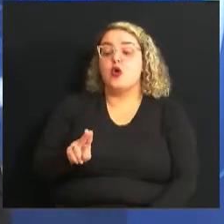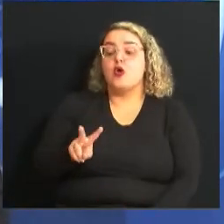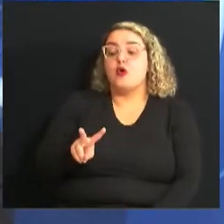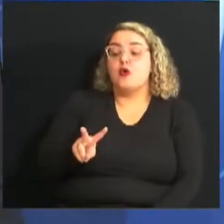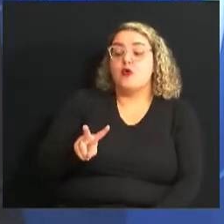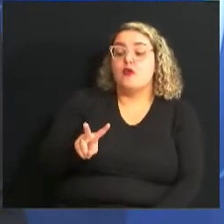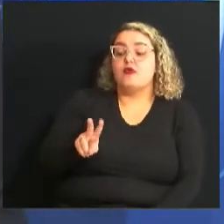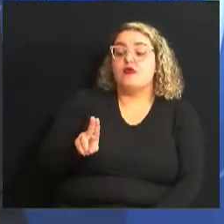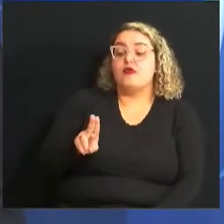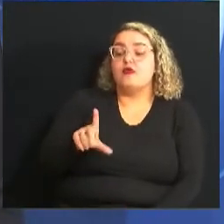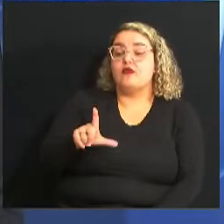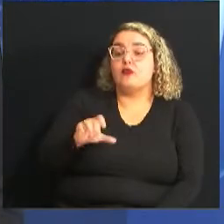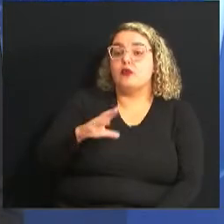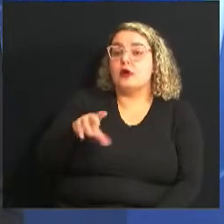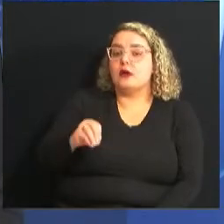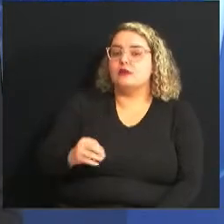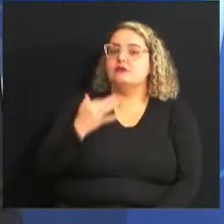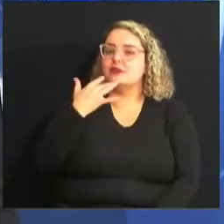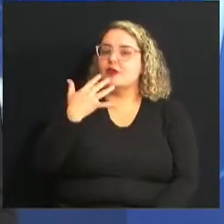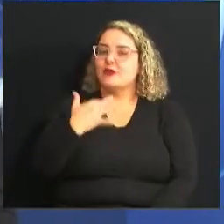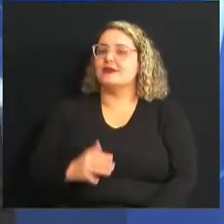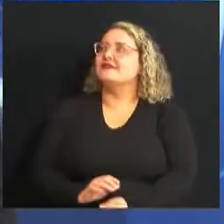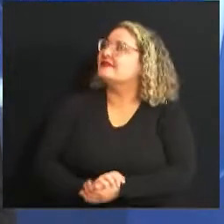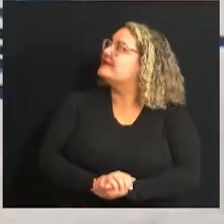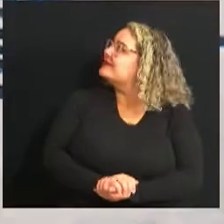e cores.